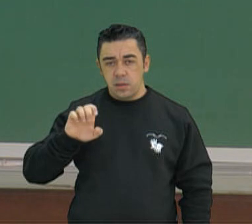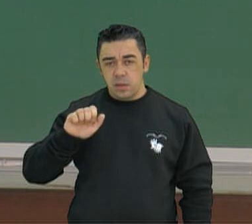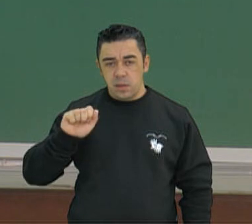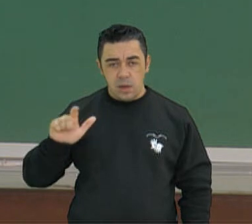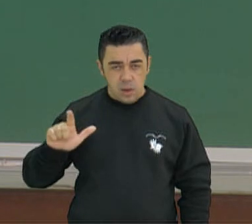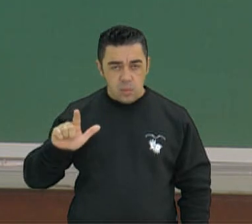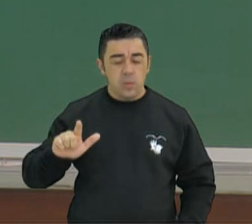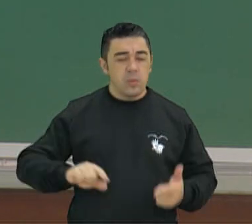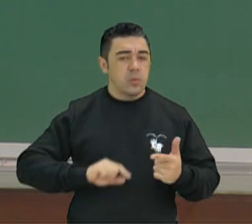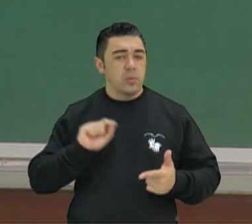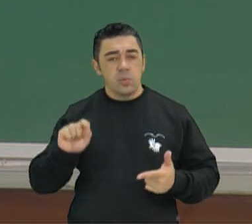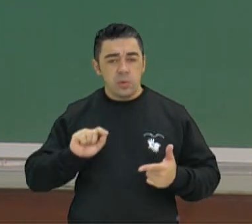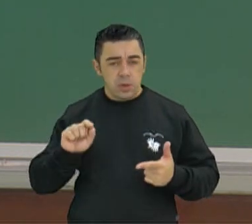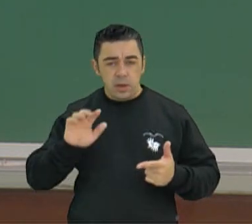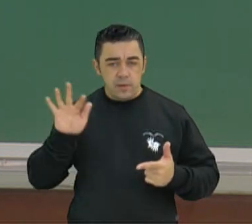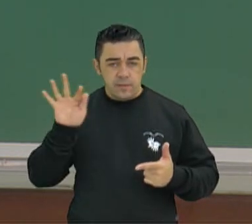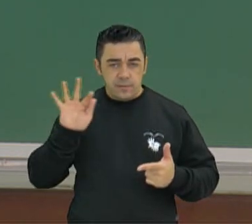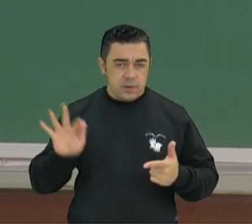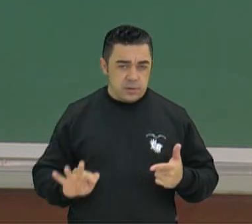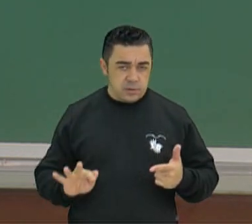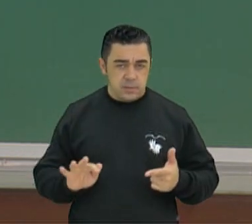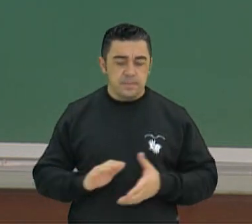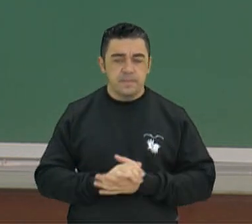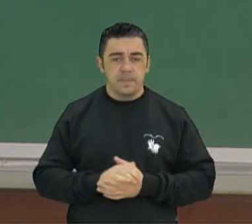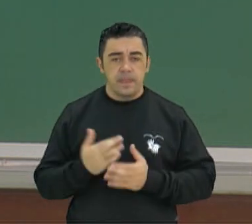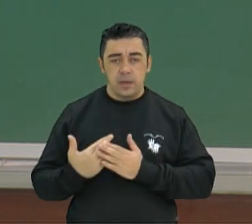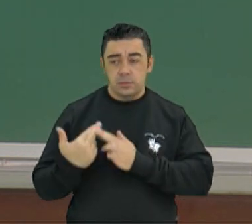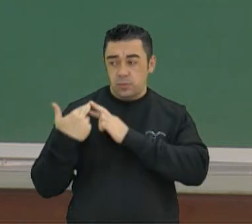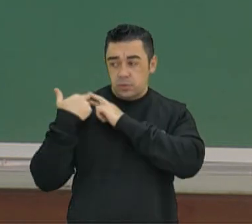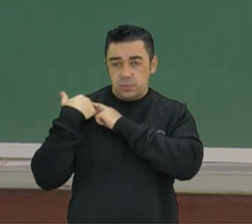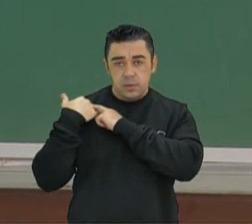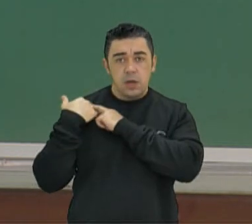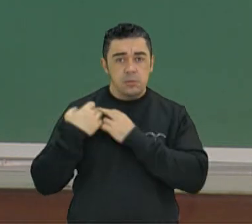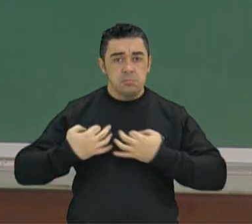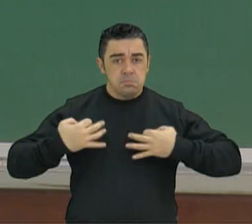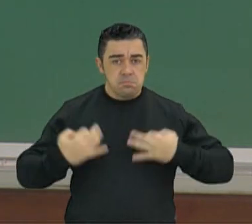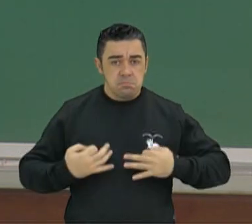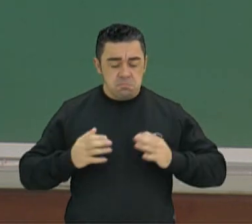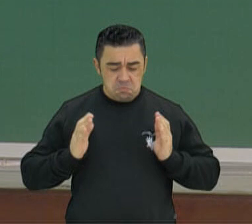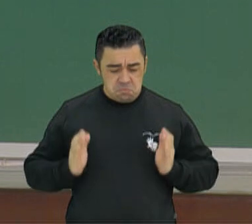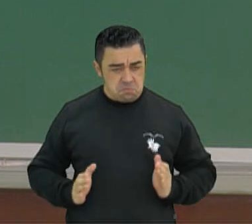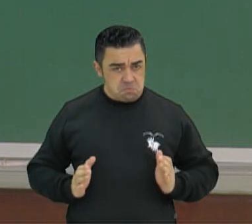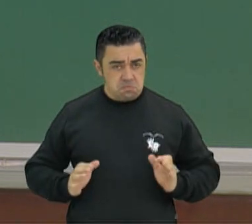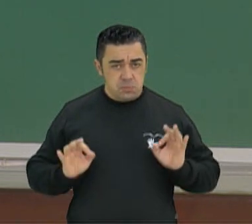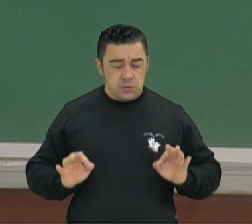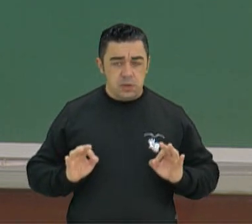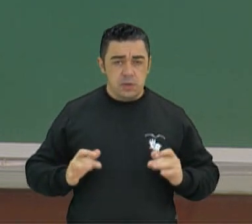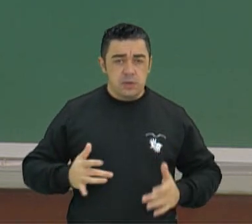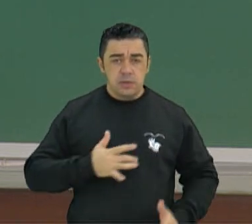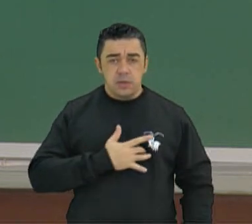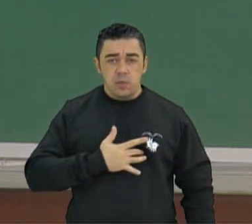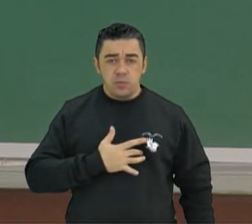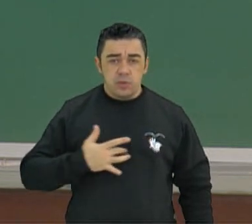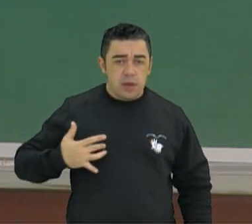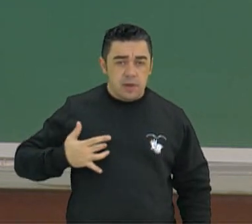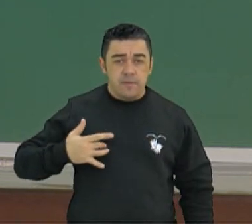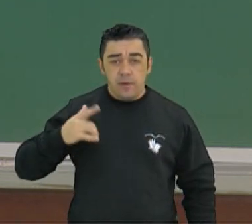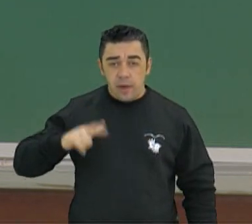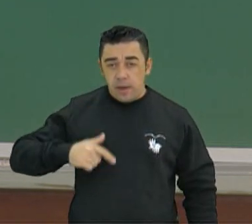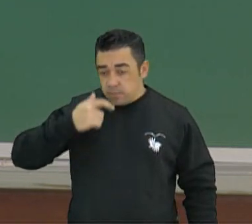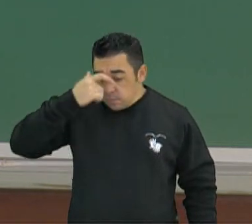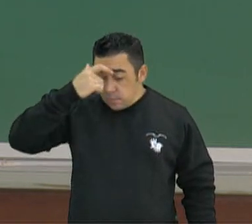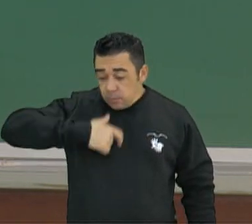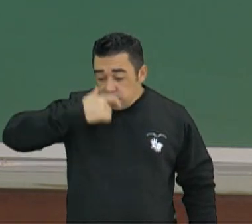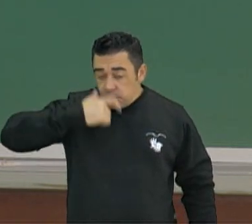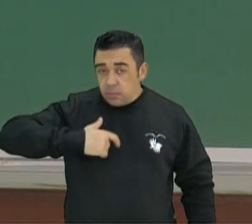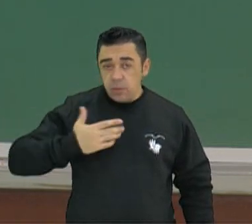felicidade. Responsabilidade de estar em forma ou em forma e saudável é do indivíduo. Então,